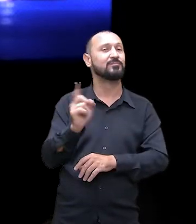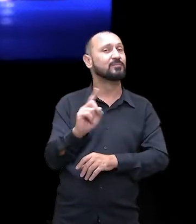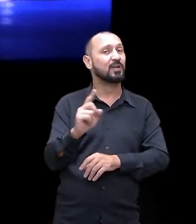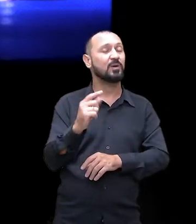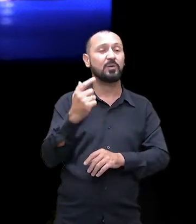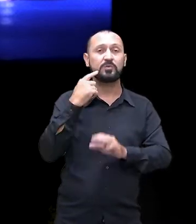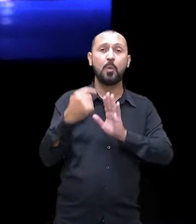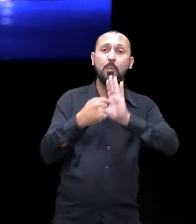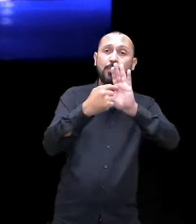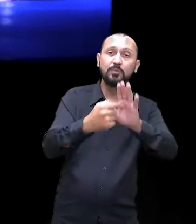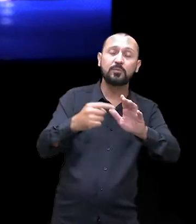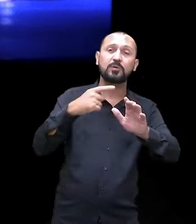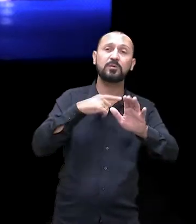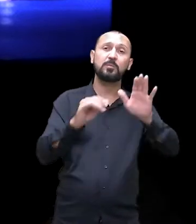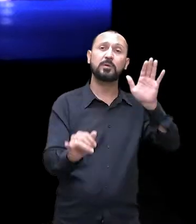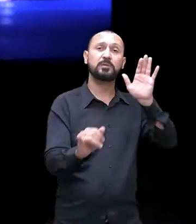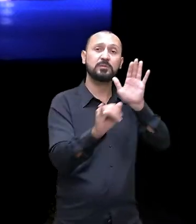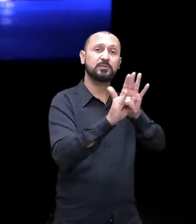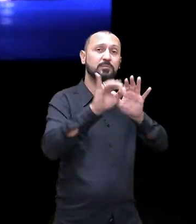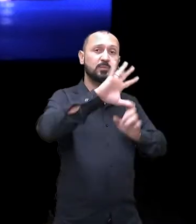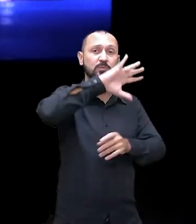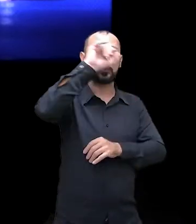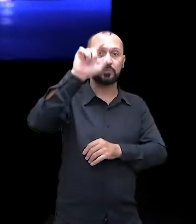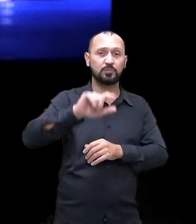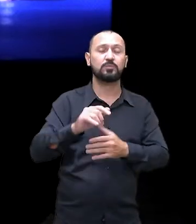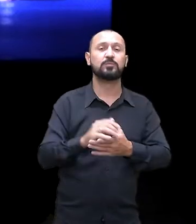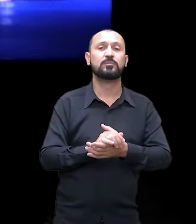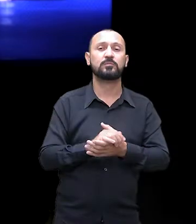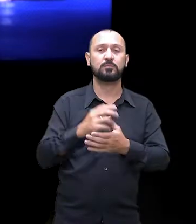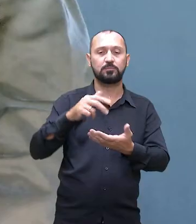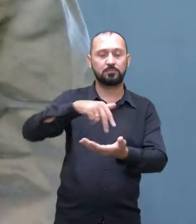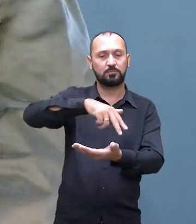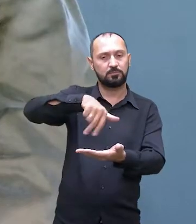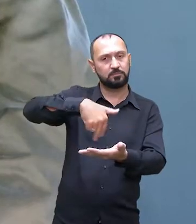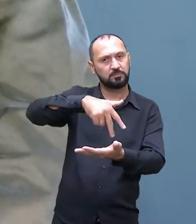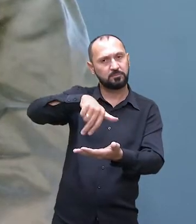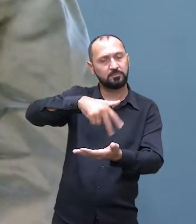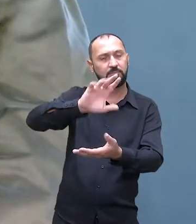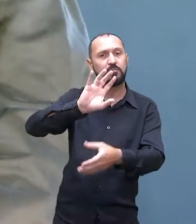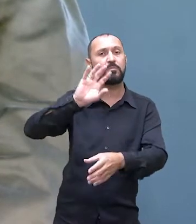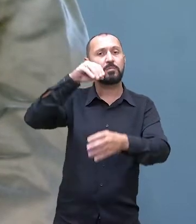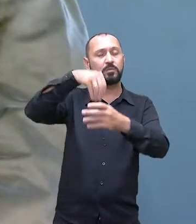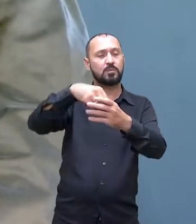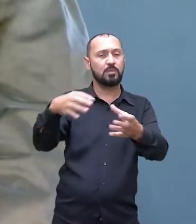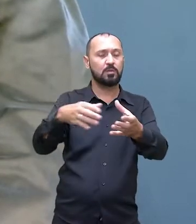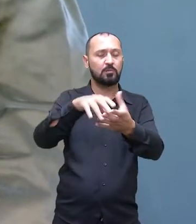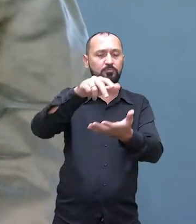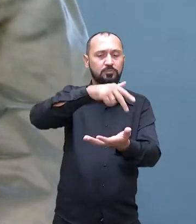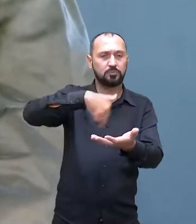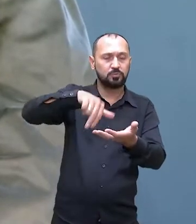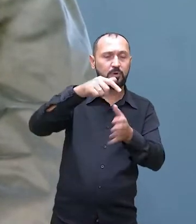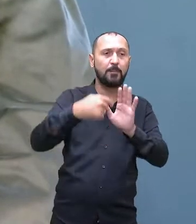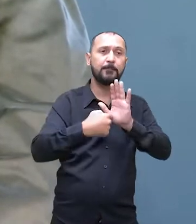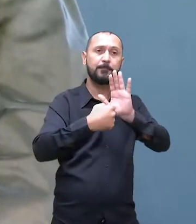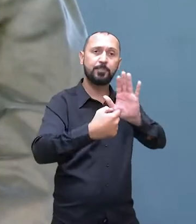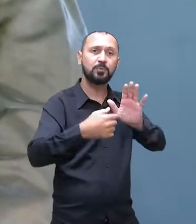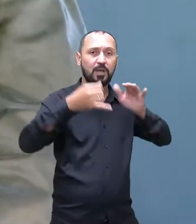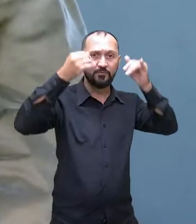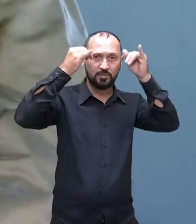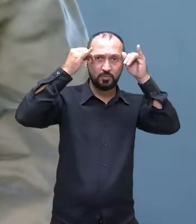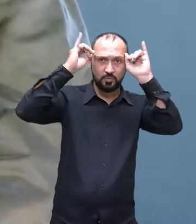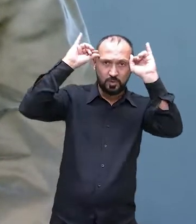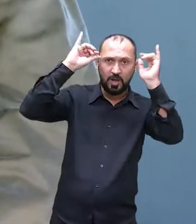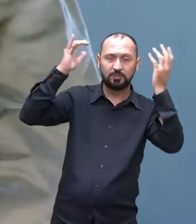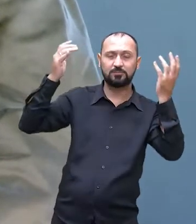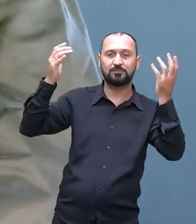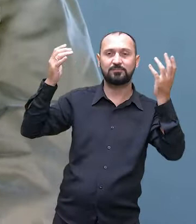não, a gente conseguiu mostrar uma identidade sul-mato-grossense. Os bailarinos, dentro do palco, falavam um pouco disso, do